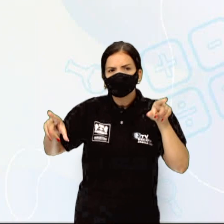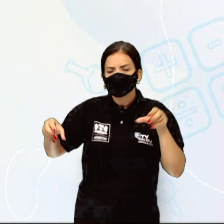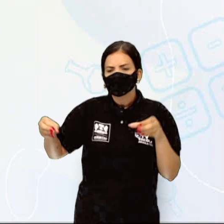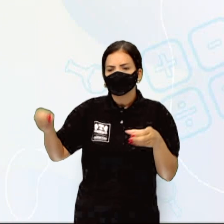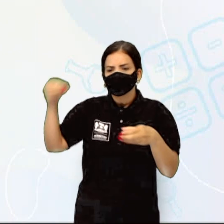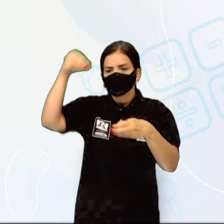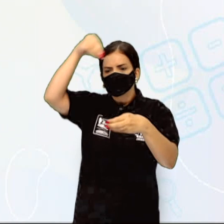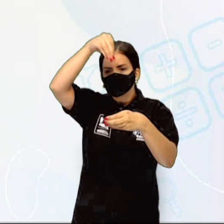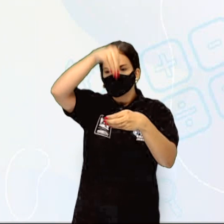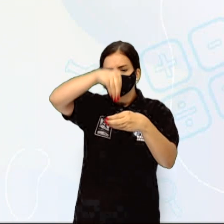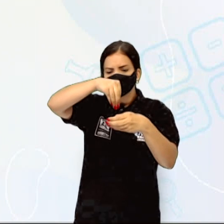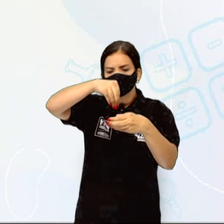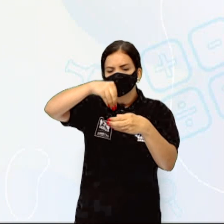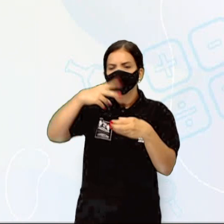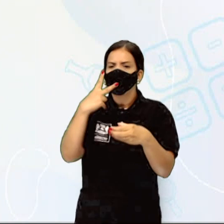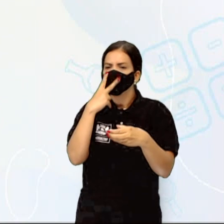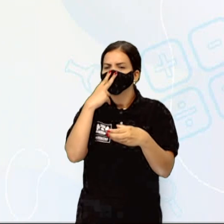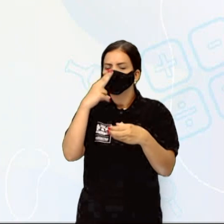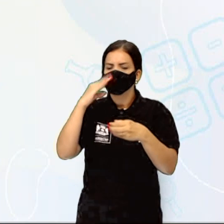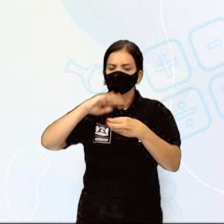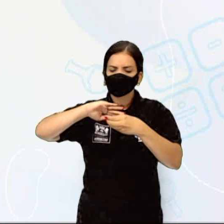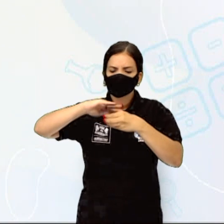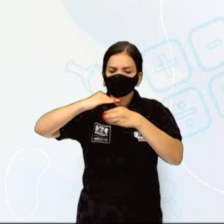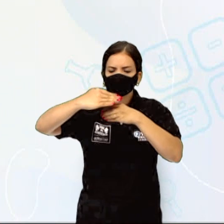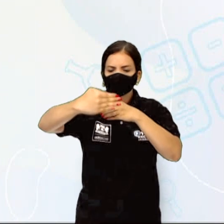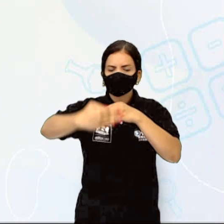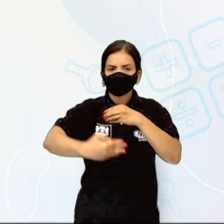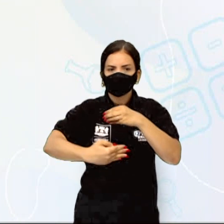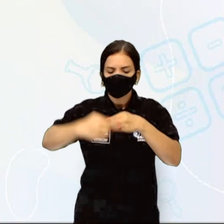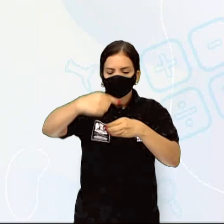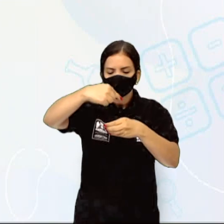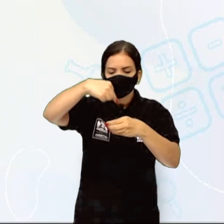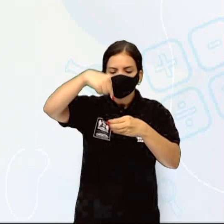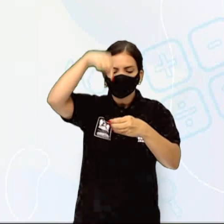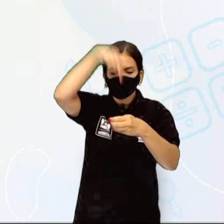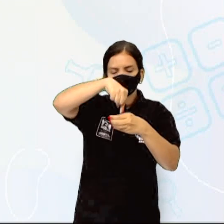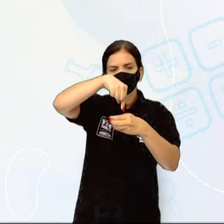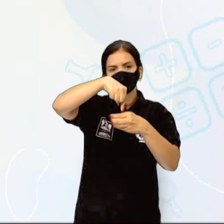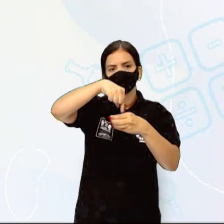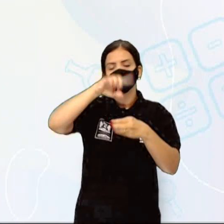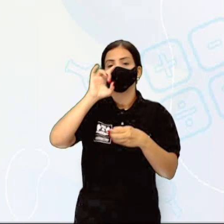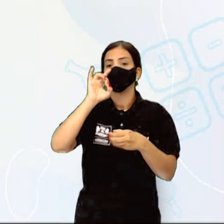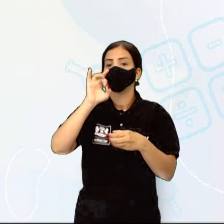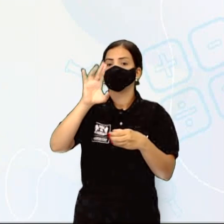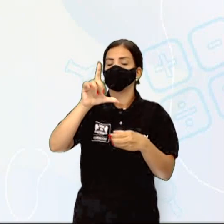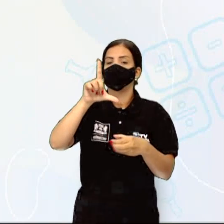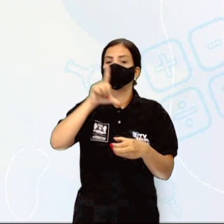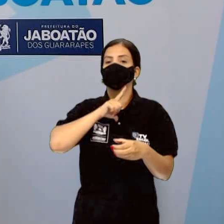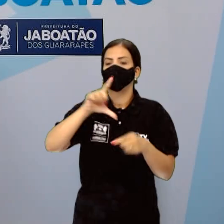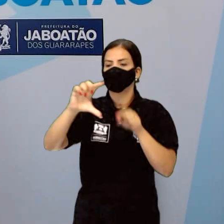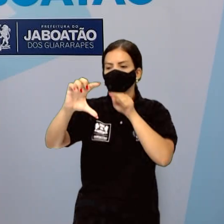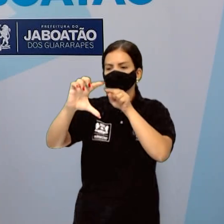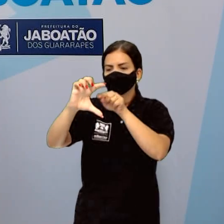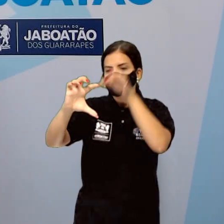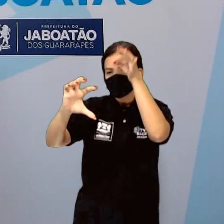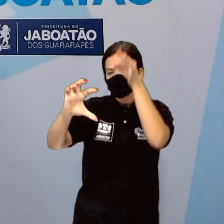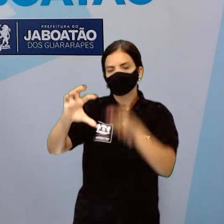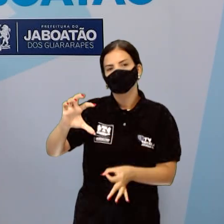uma constituição semelhante à parede do núcleo e que vai estar presente somente em células eucariontes.